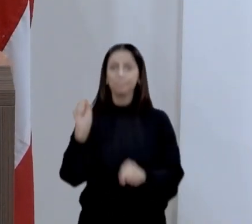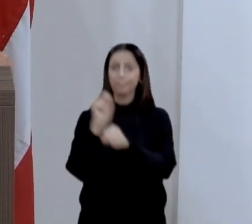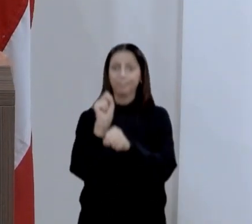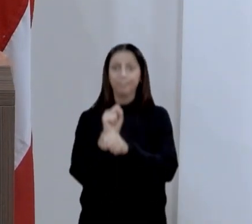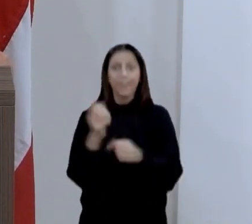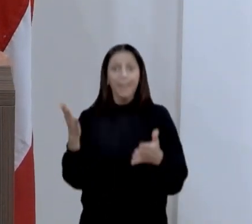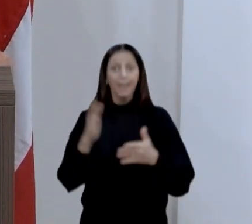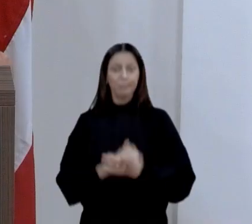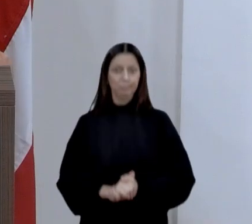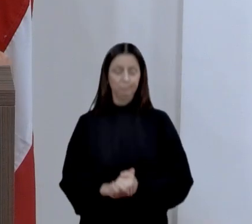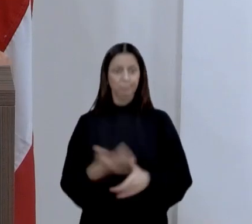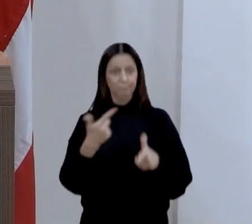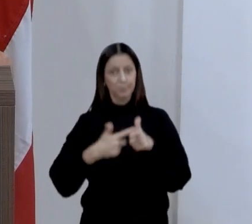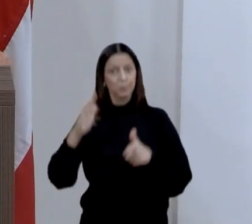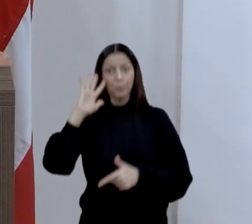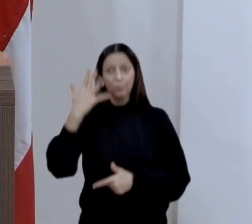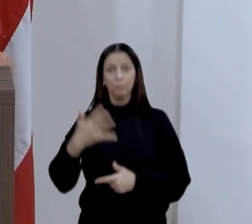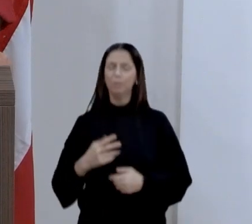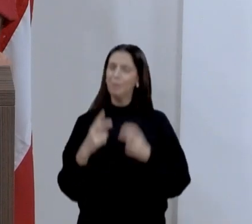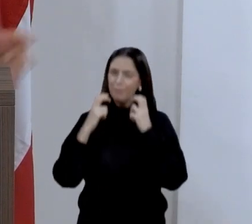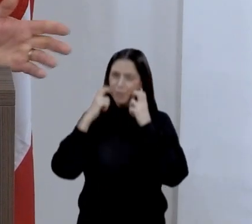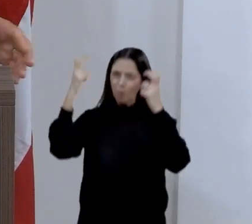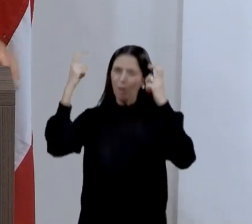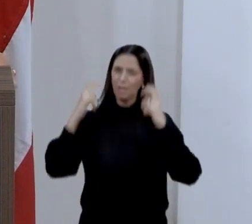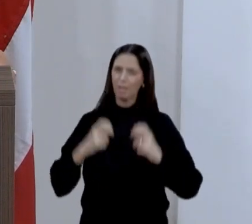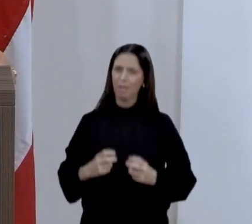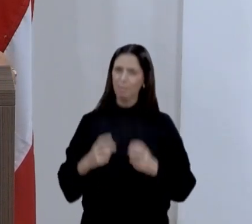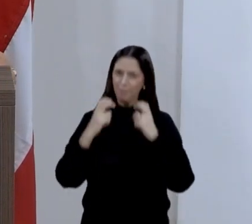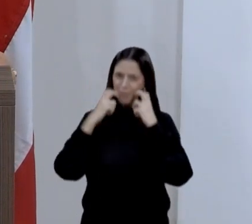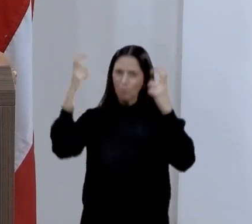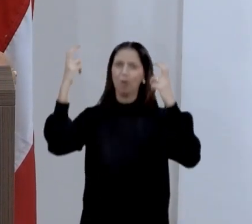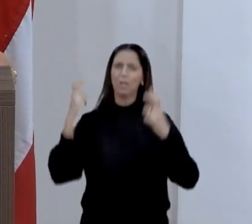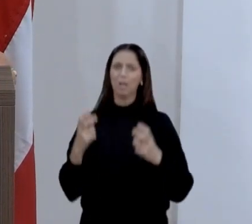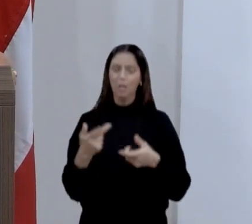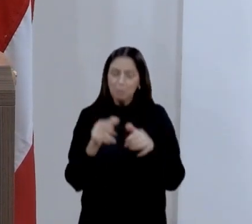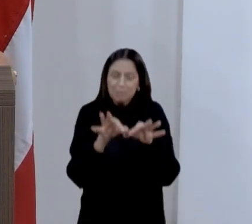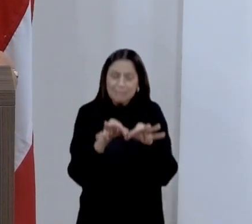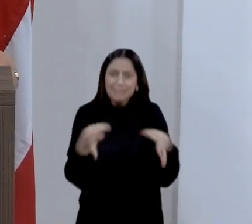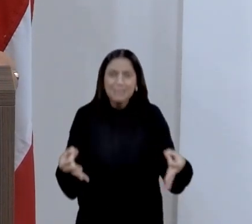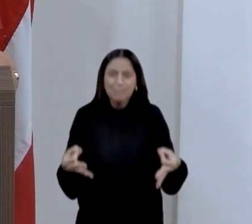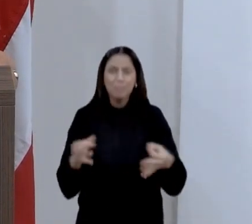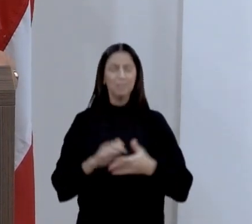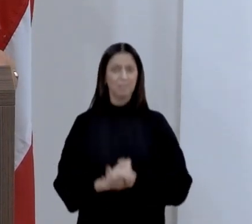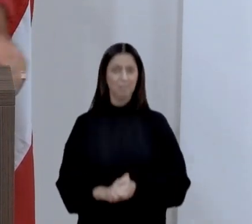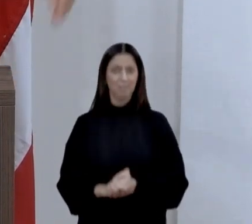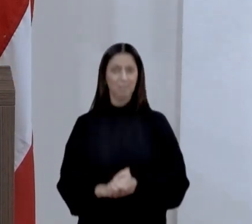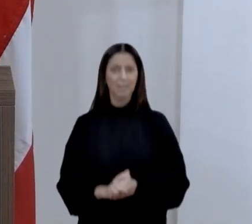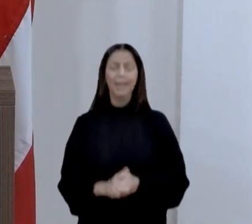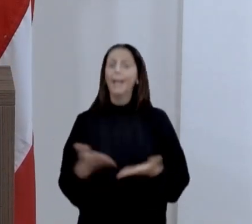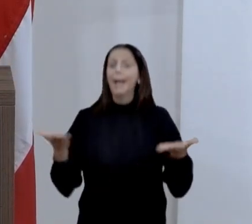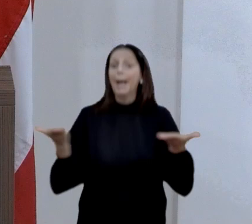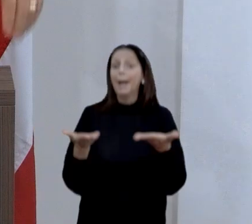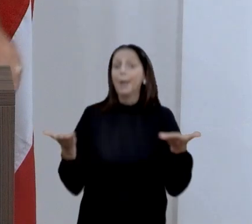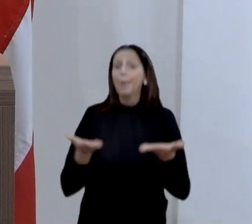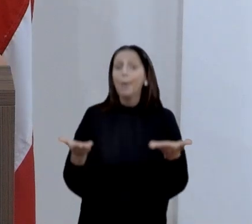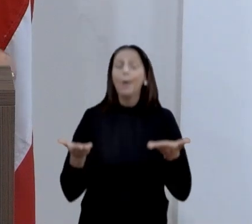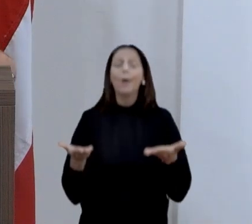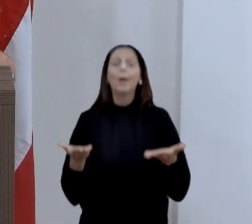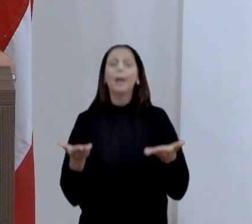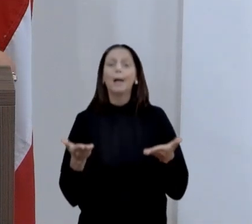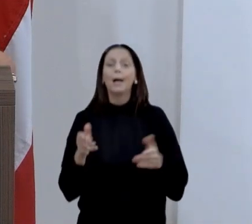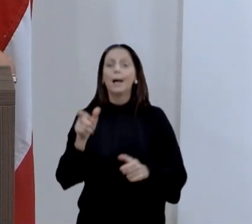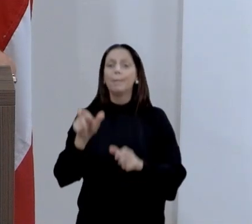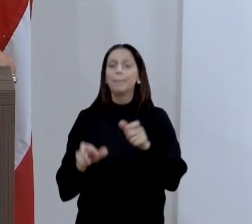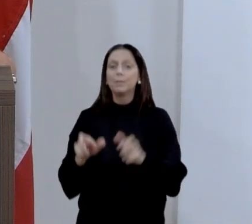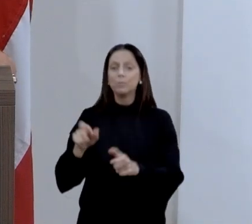esperando uma solução. É uma vergonha, é uma vergonha. Coisa simples, pô. Coisa simples. Aí agora chega para nós as